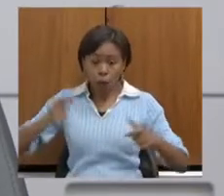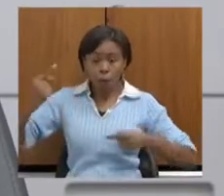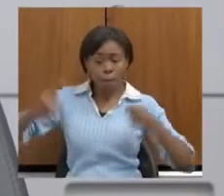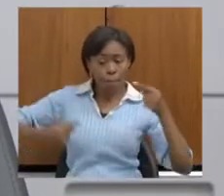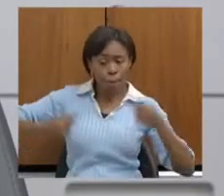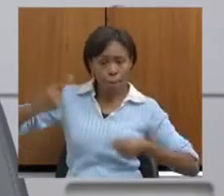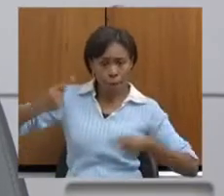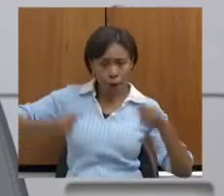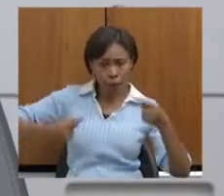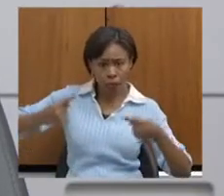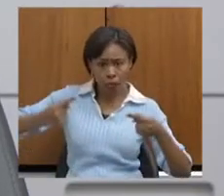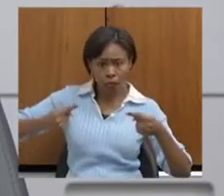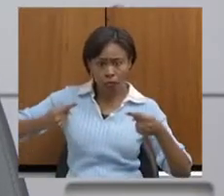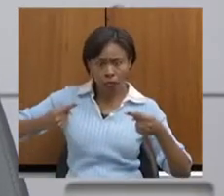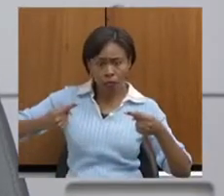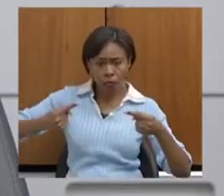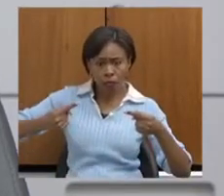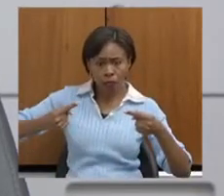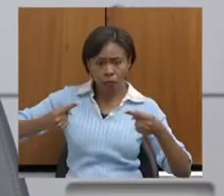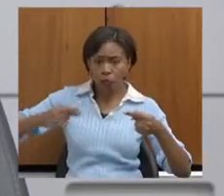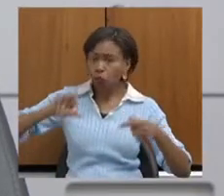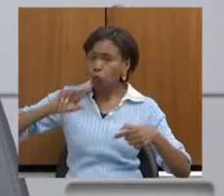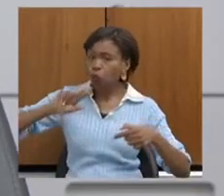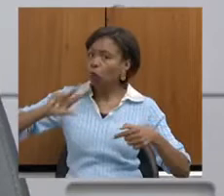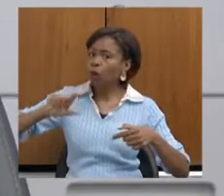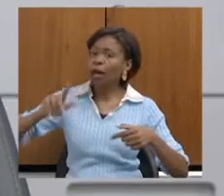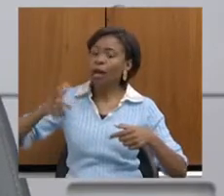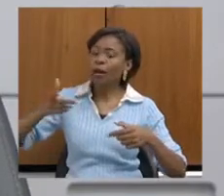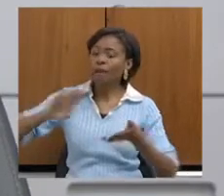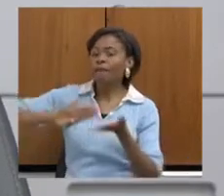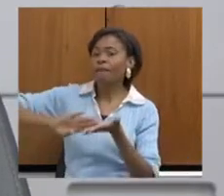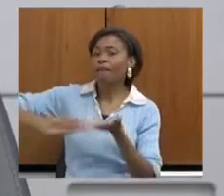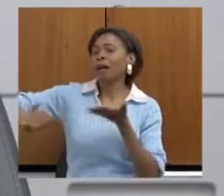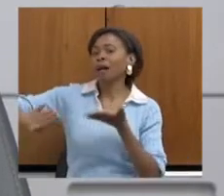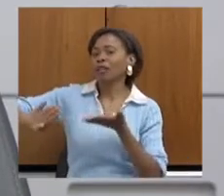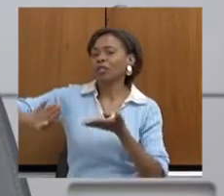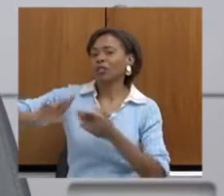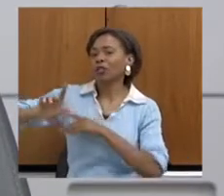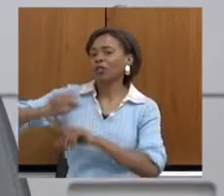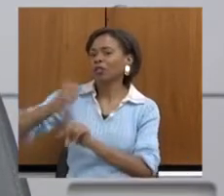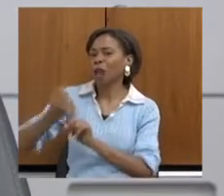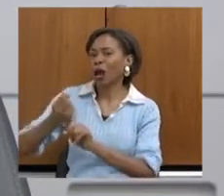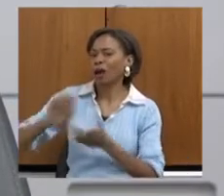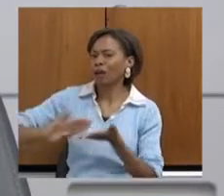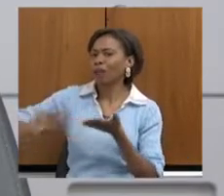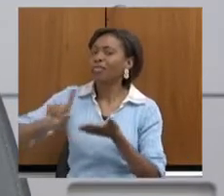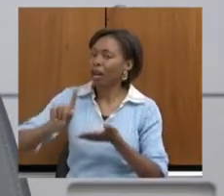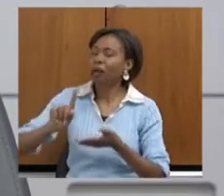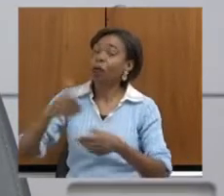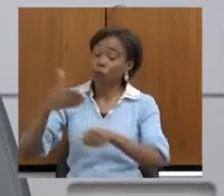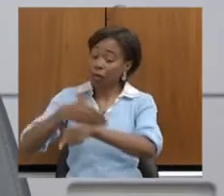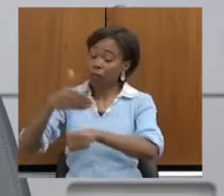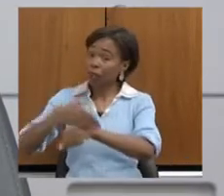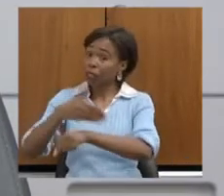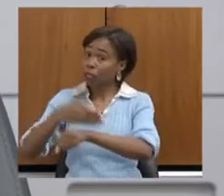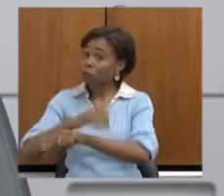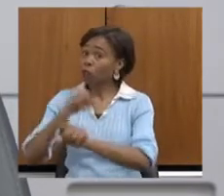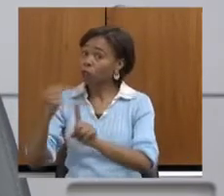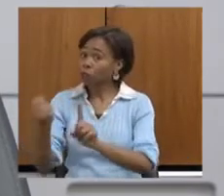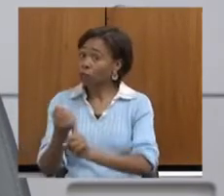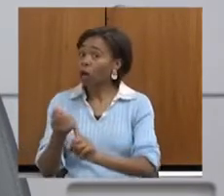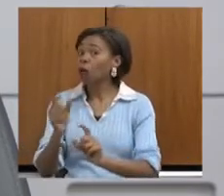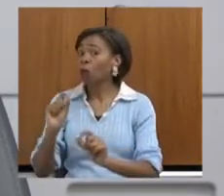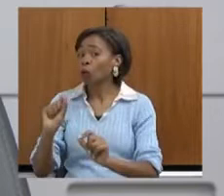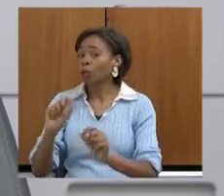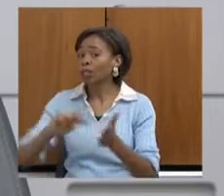pode significar a existência de participação social e participação social compreende outro conceito que permite